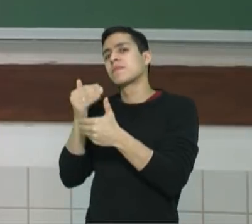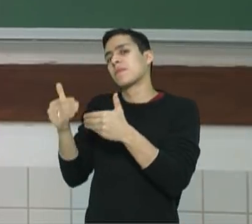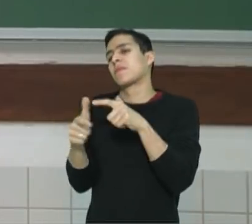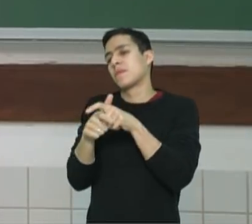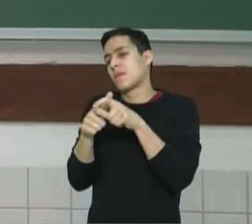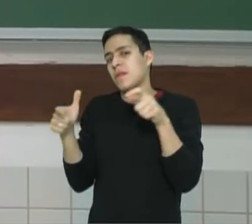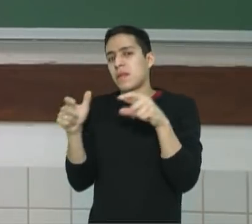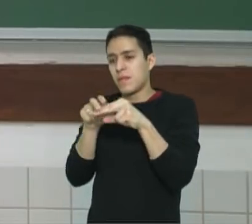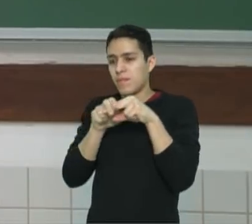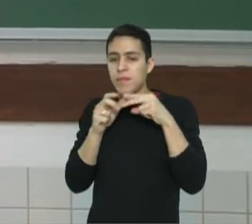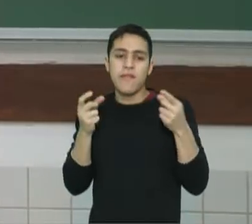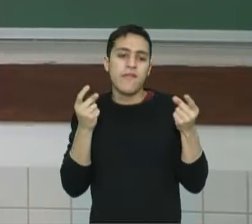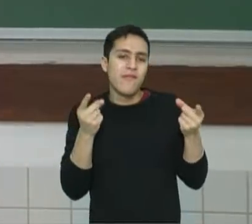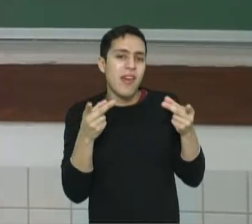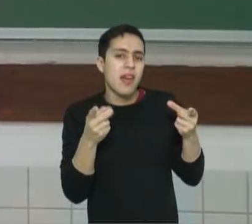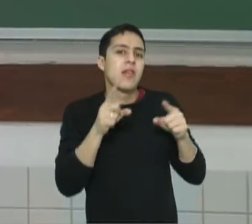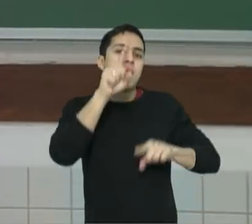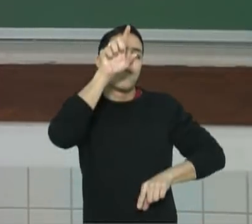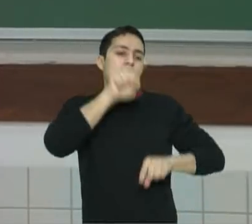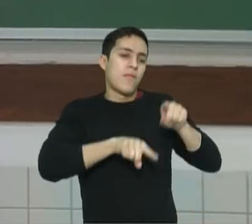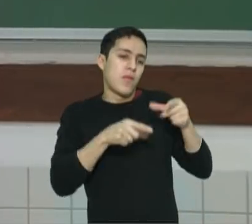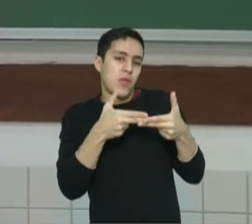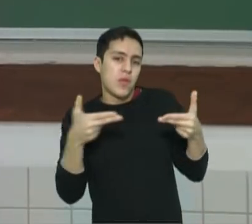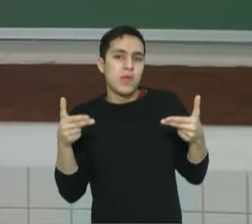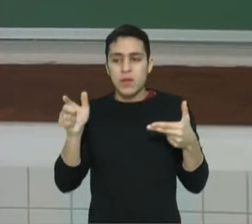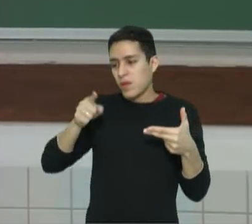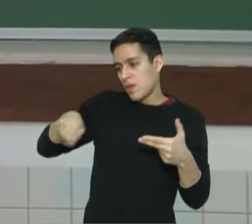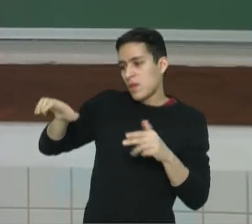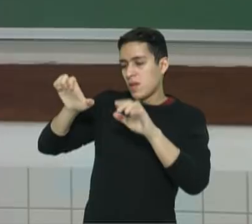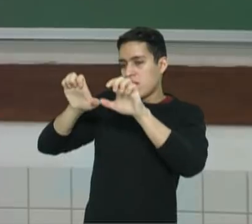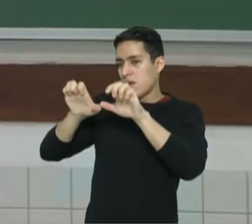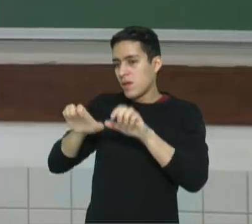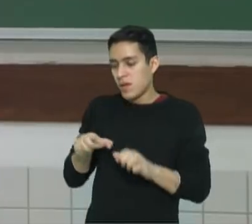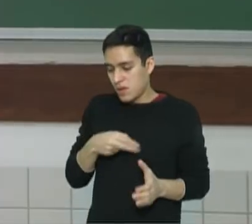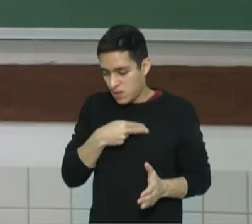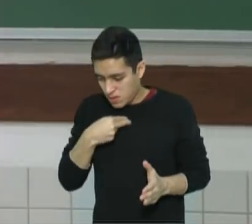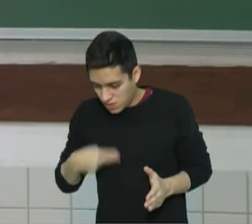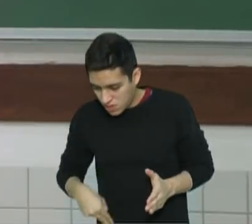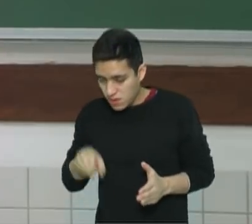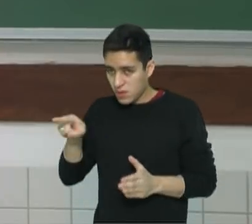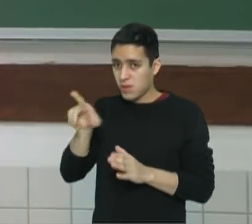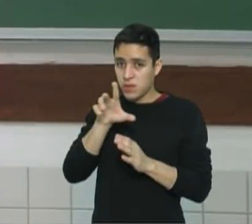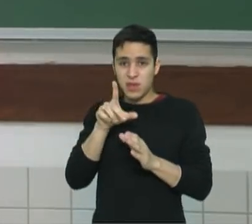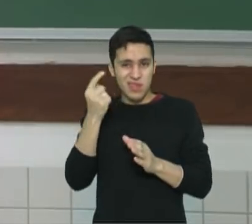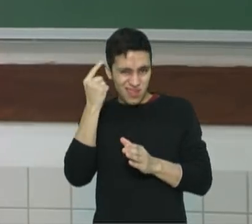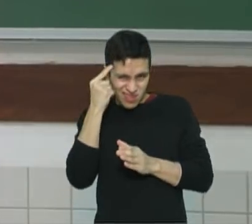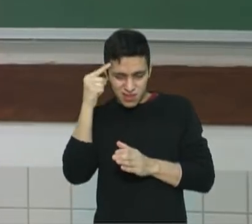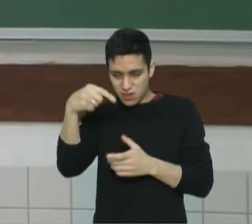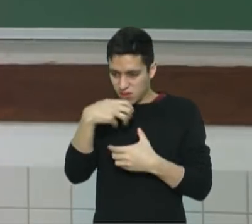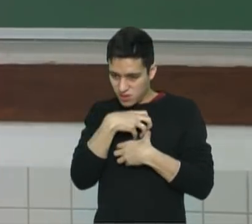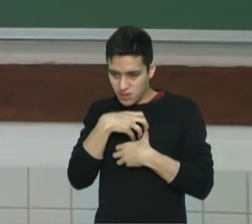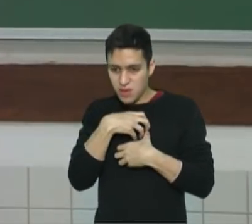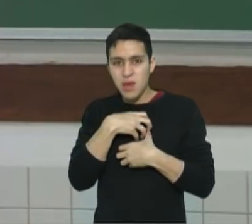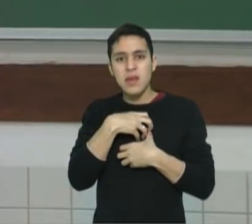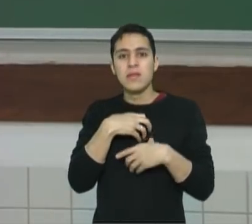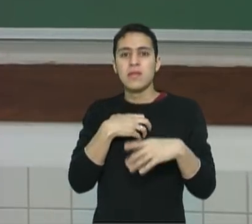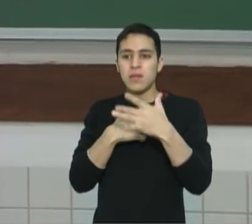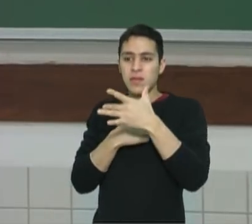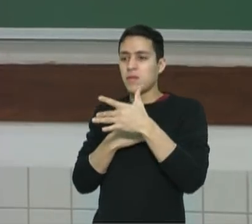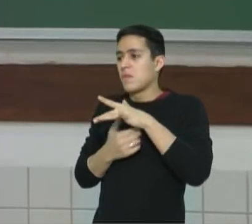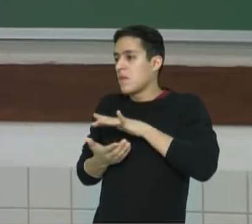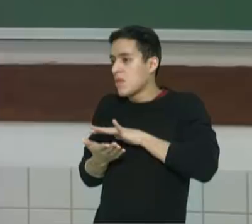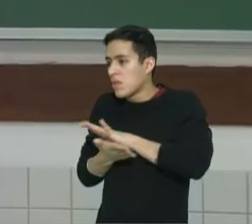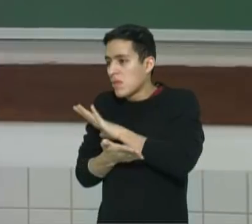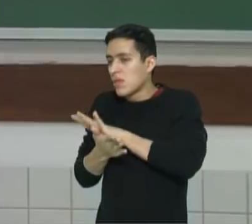crescendo através da venda de produtos e dessa estruturação chinesa dentro dessa forma de consumo